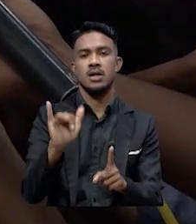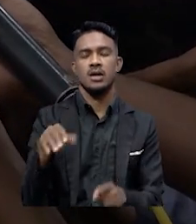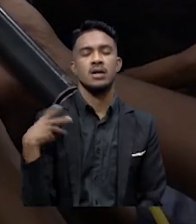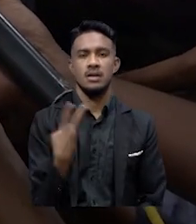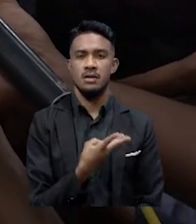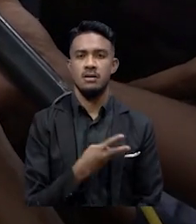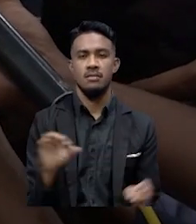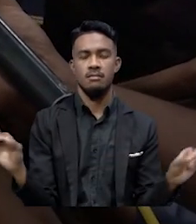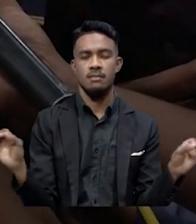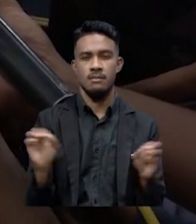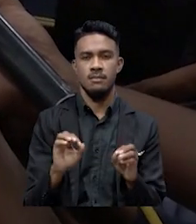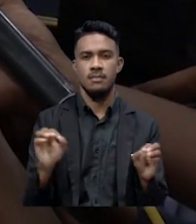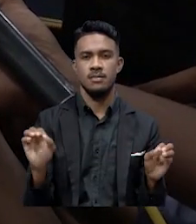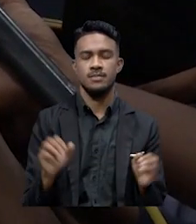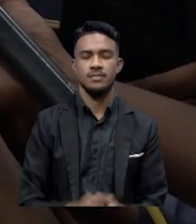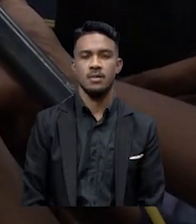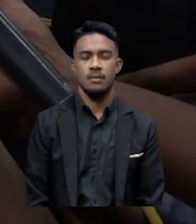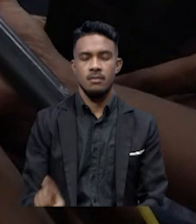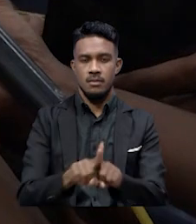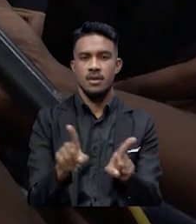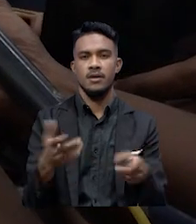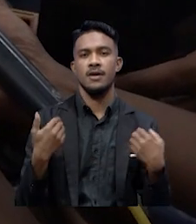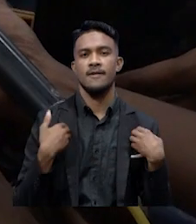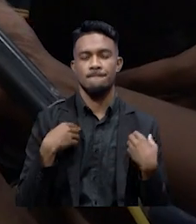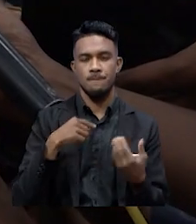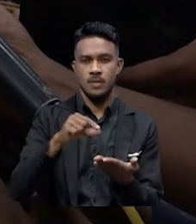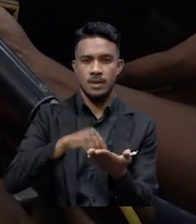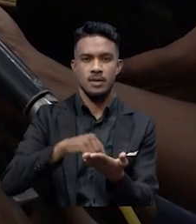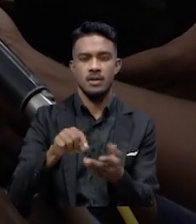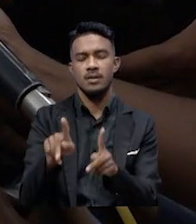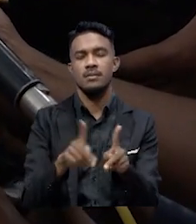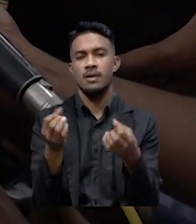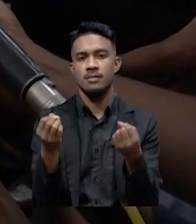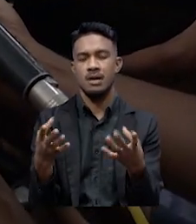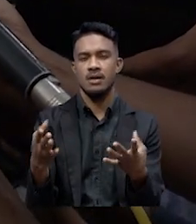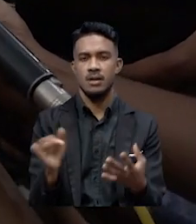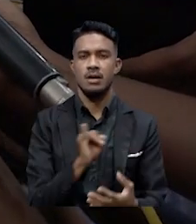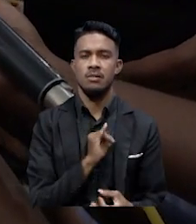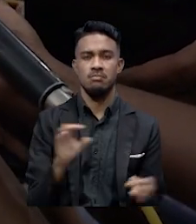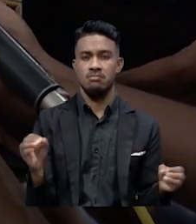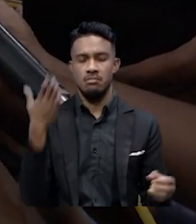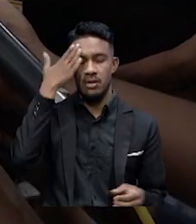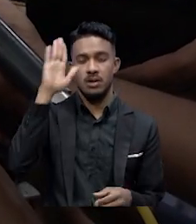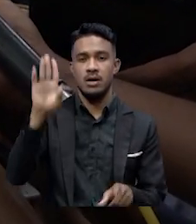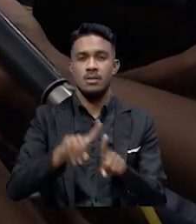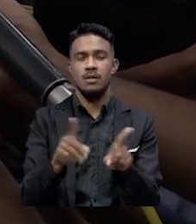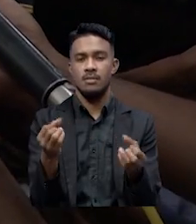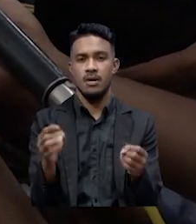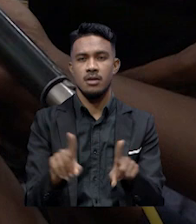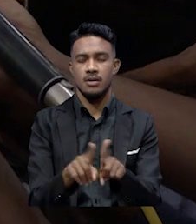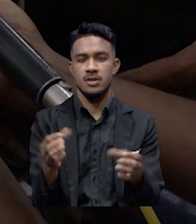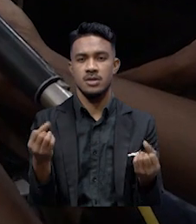E mas vê, e também a surona, e mas lobuquida, lá tem atos, batos, carregue, mas que é serviço, né?